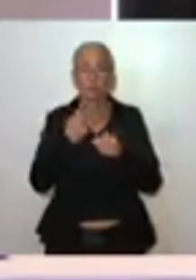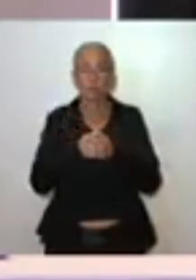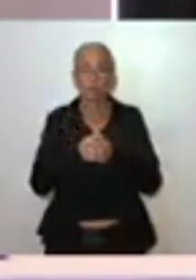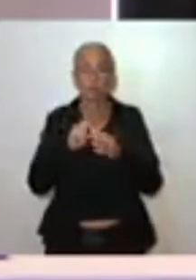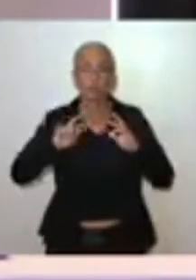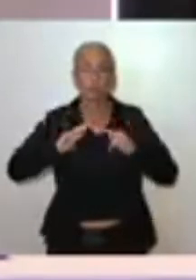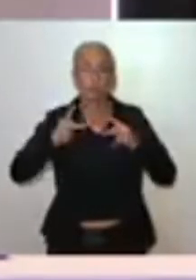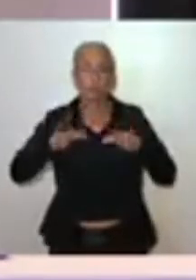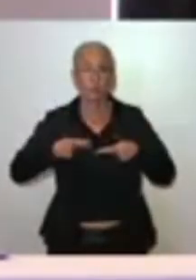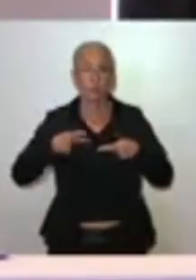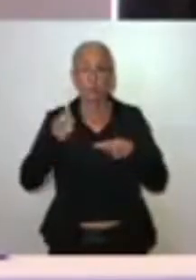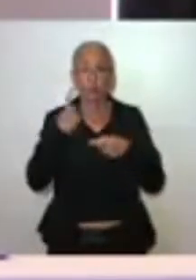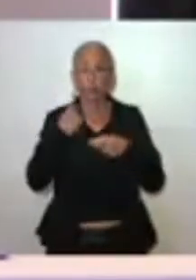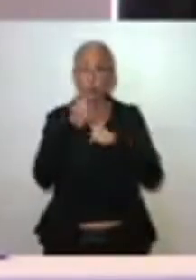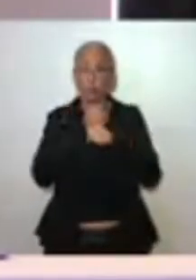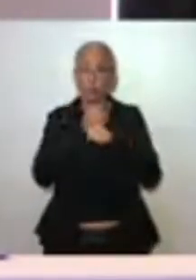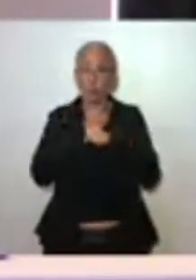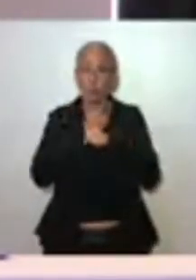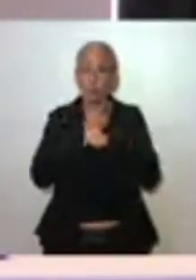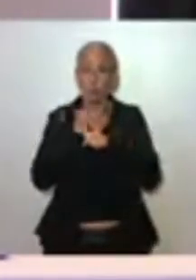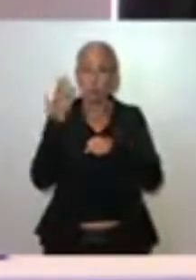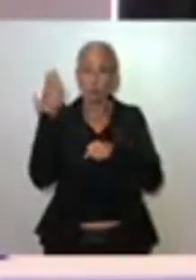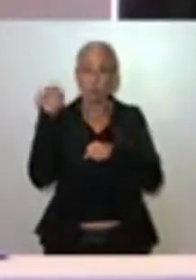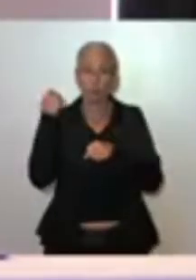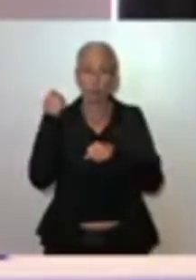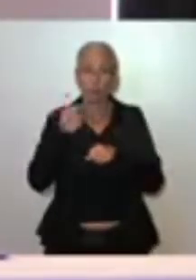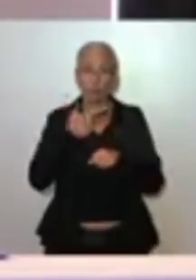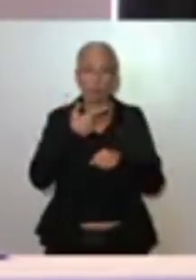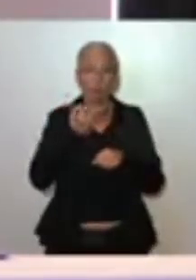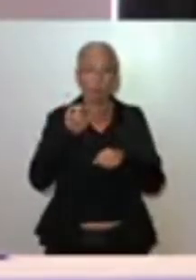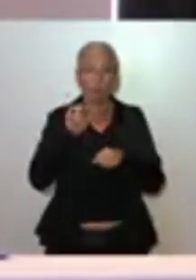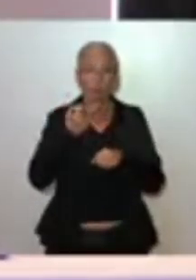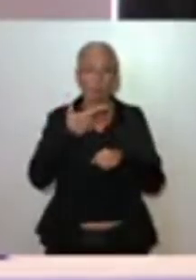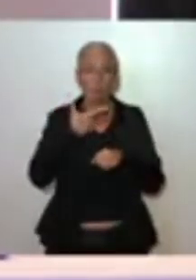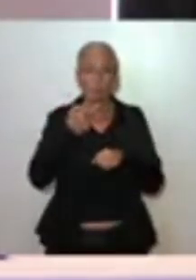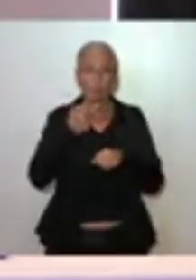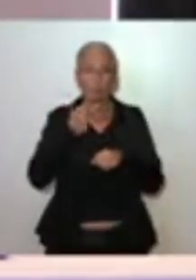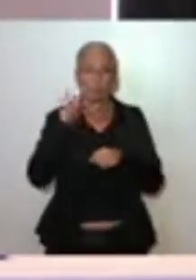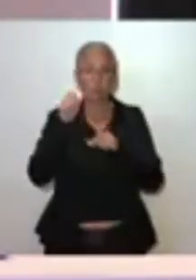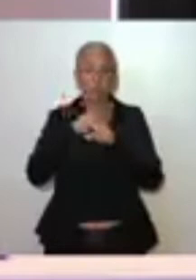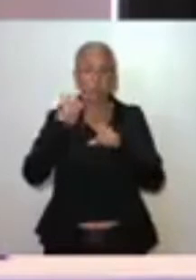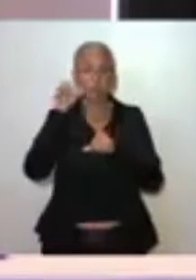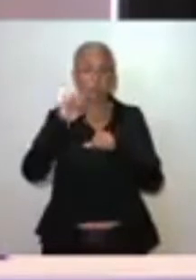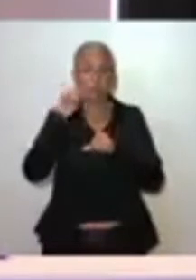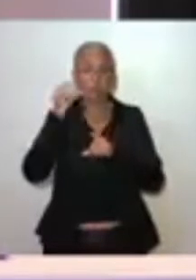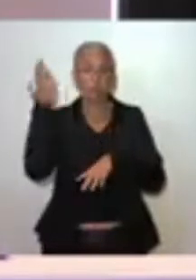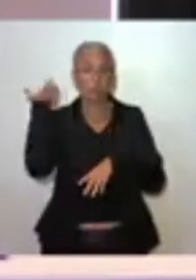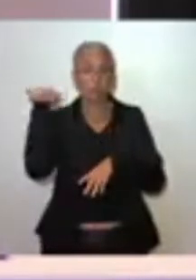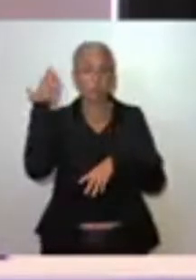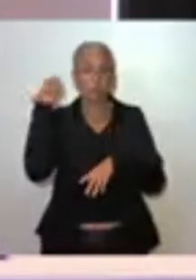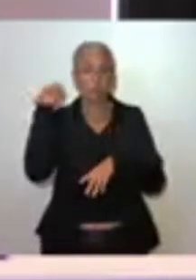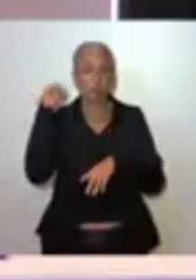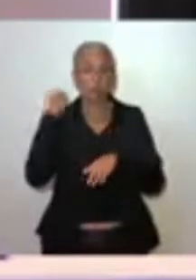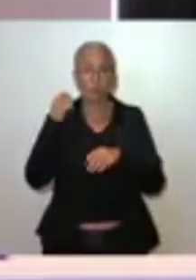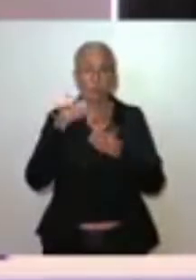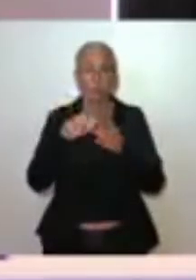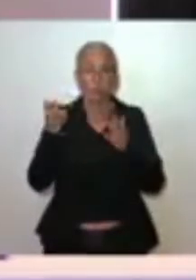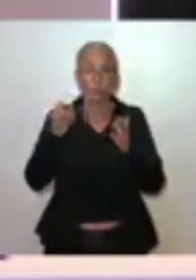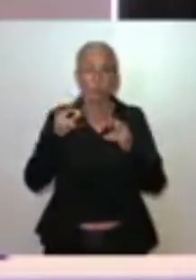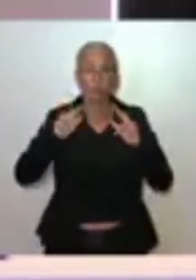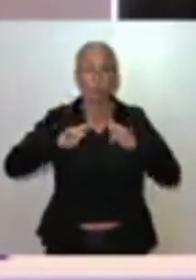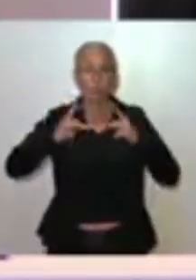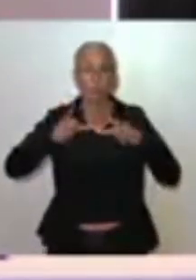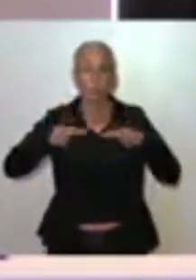um ano antes das eleições em dois de outubro passado eu ainda Presidente você abre o programa que